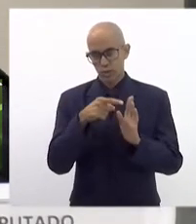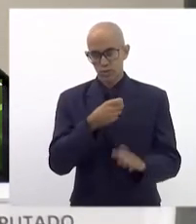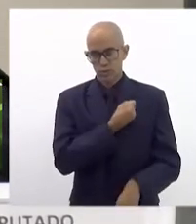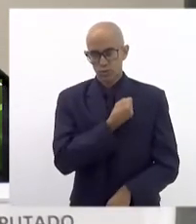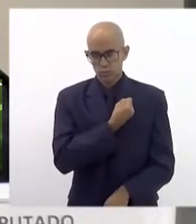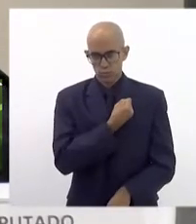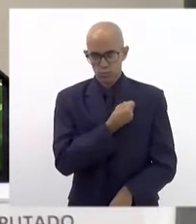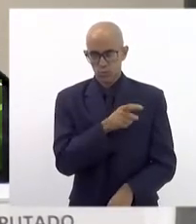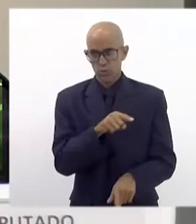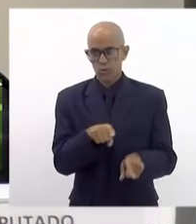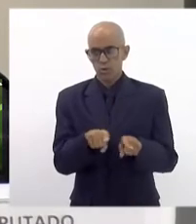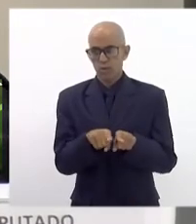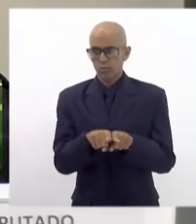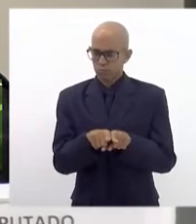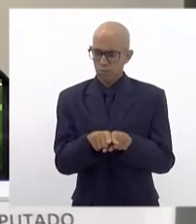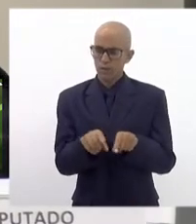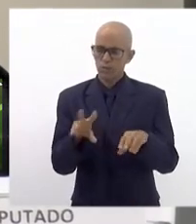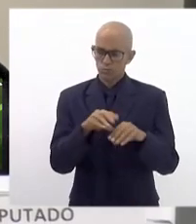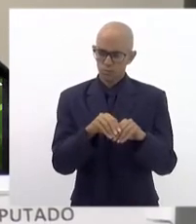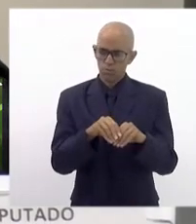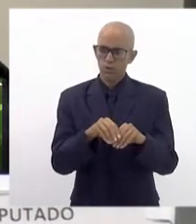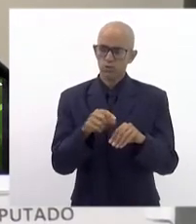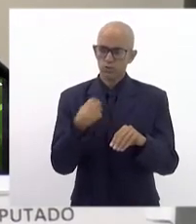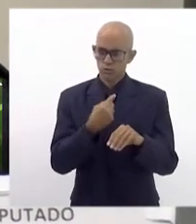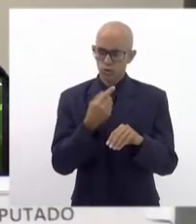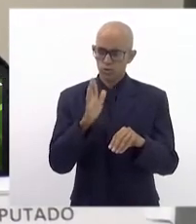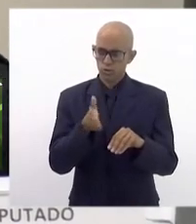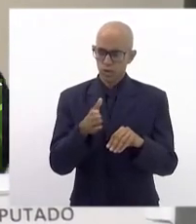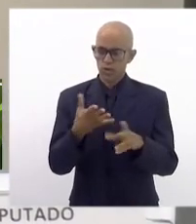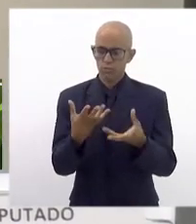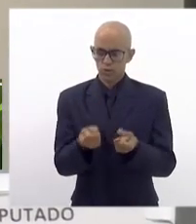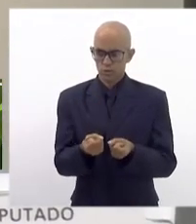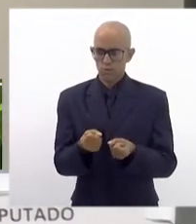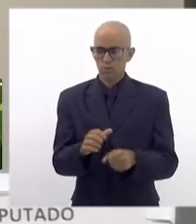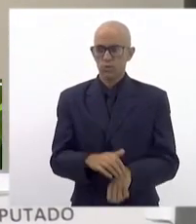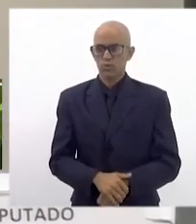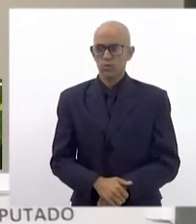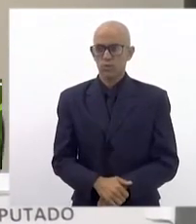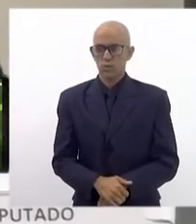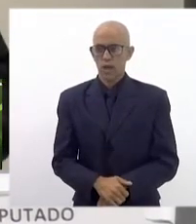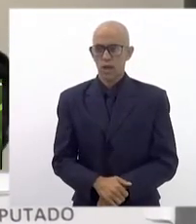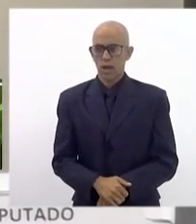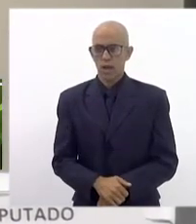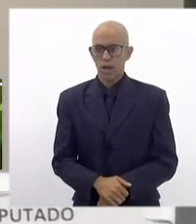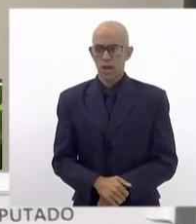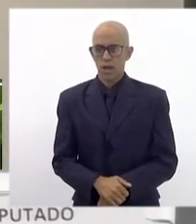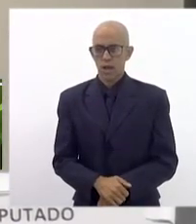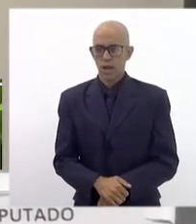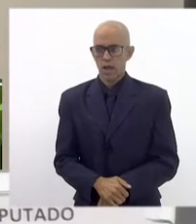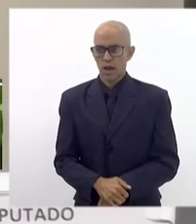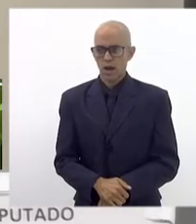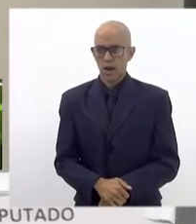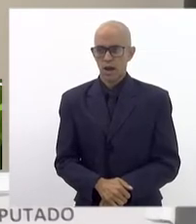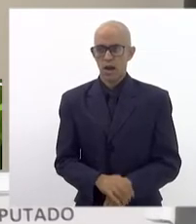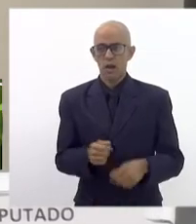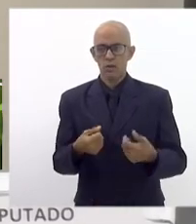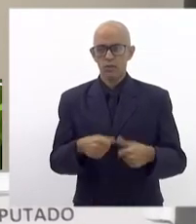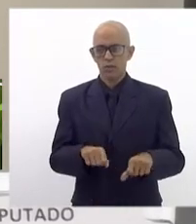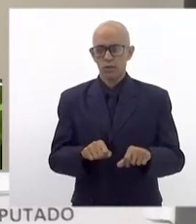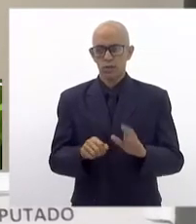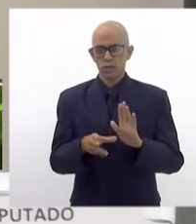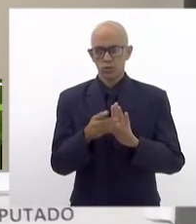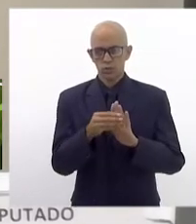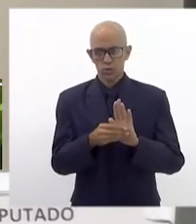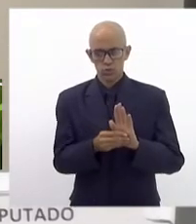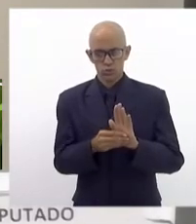das contribuições, já temos recebido, já temos aqui compilado. Mas fica aqui o registro para todos aqueles e aquelas que